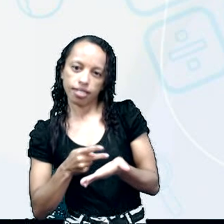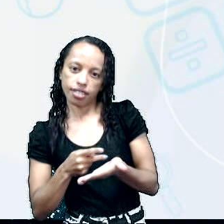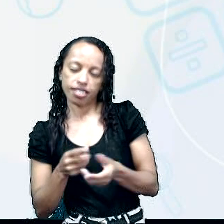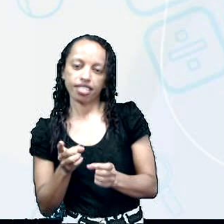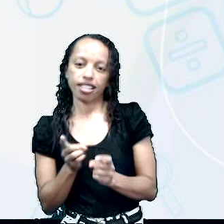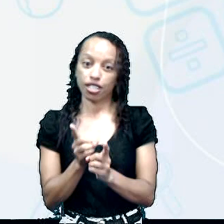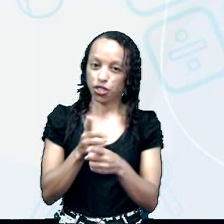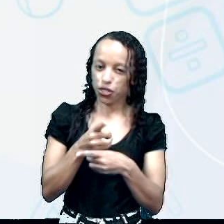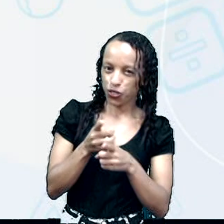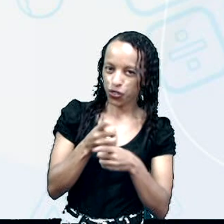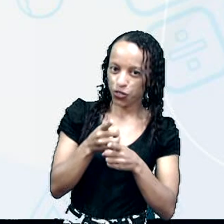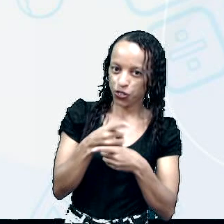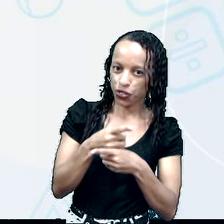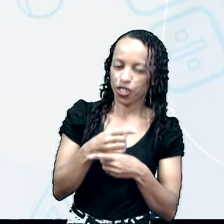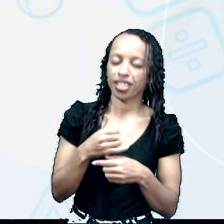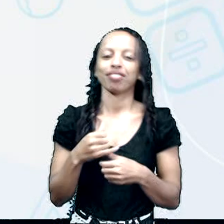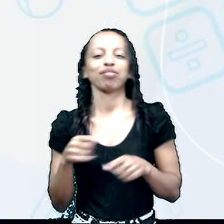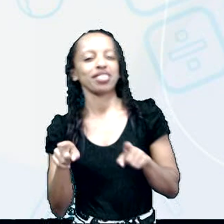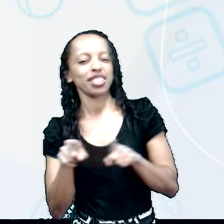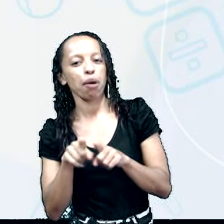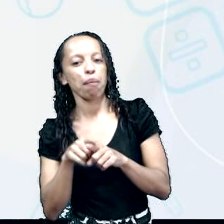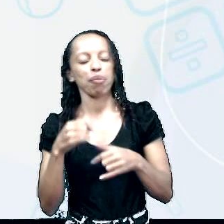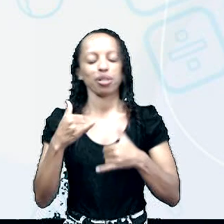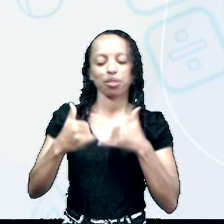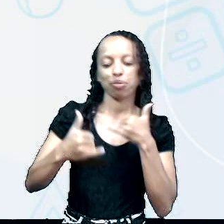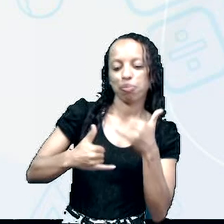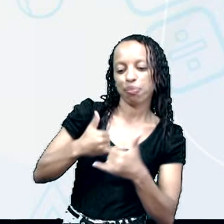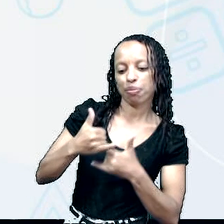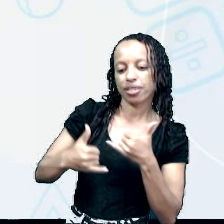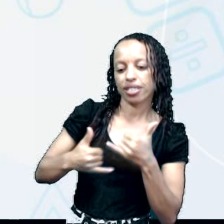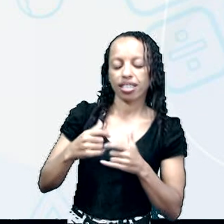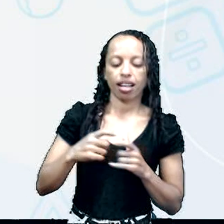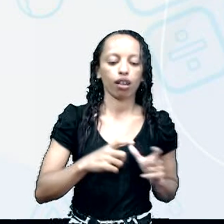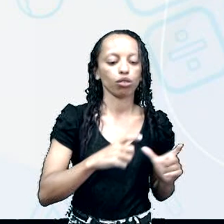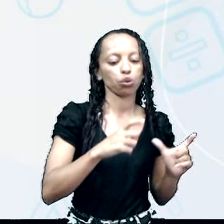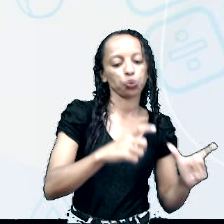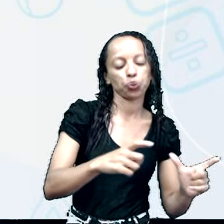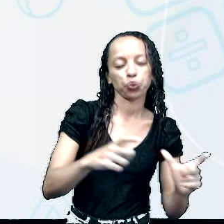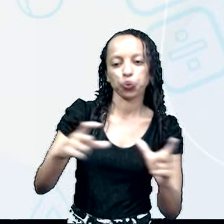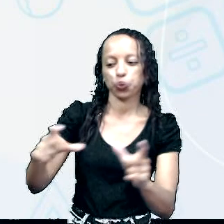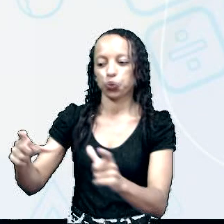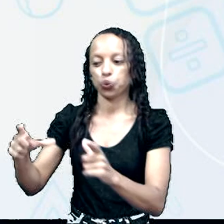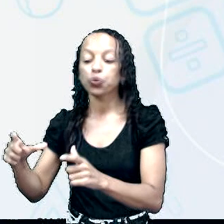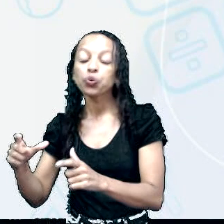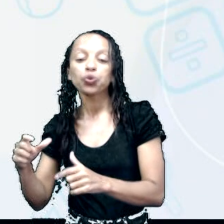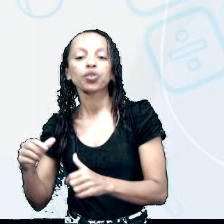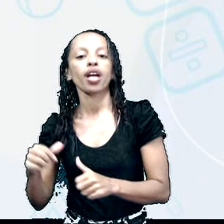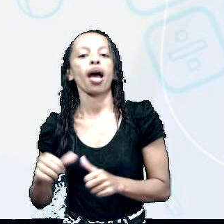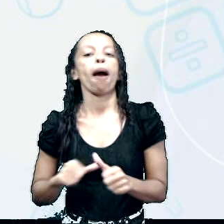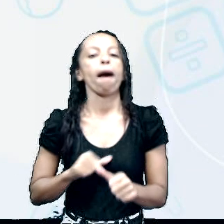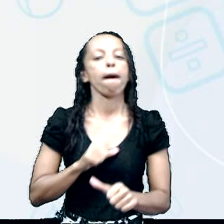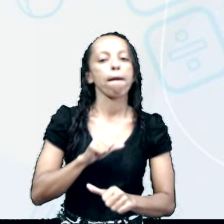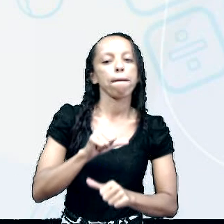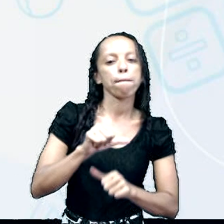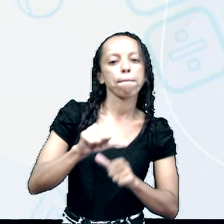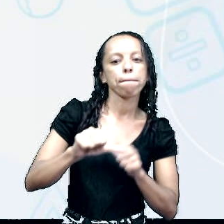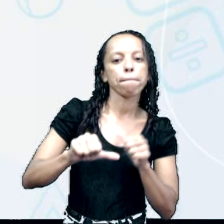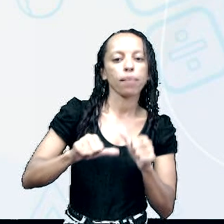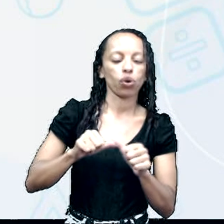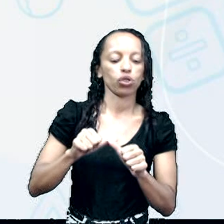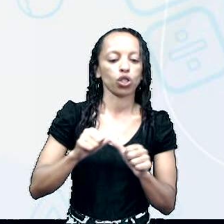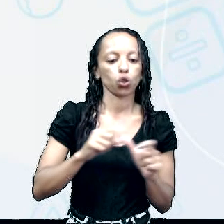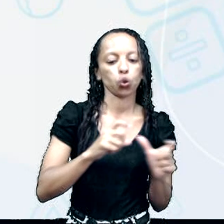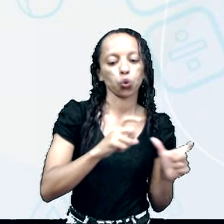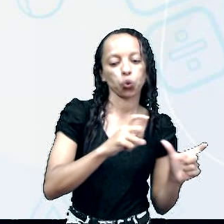essa rosa dos ventos e pode brincar na sua casa mudando a posição dos pontos você pode pintar ela além de fazer a rosa dos ventos